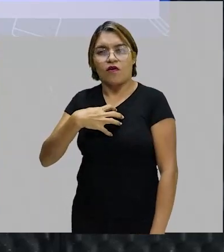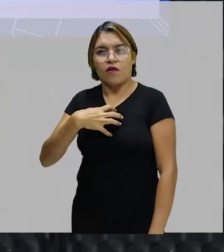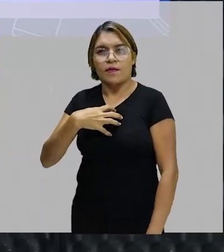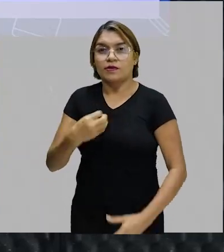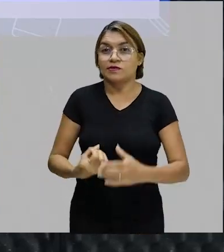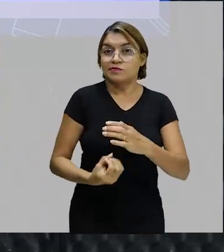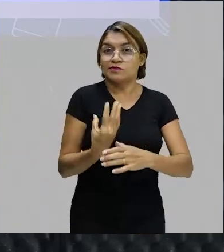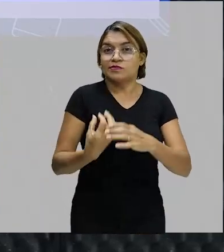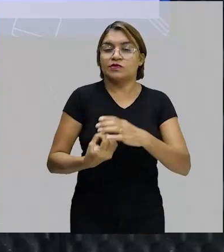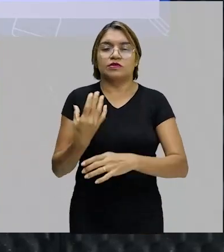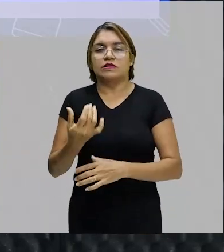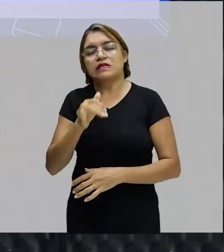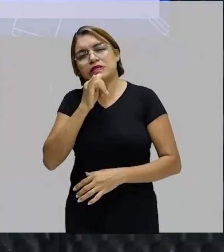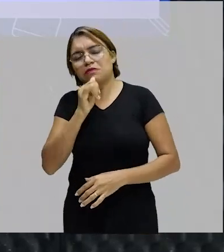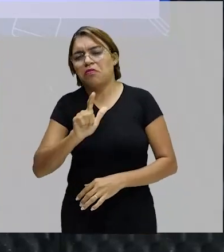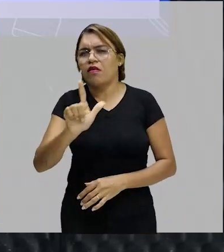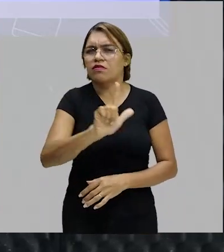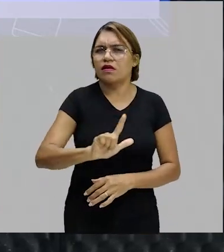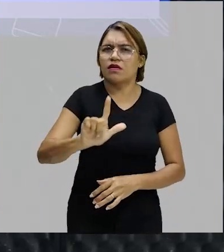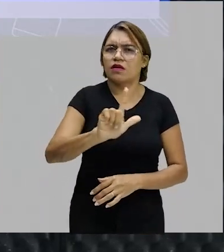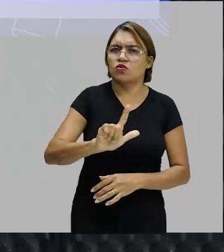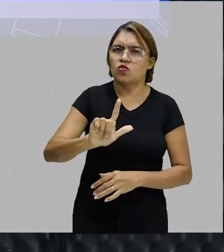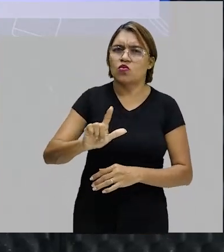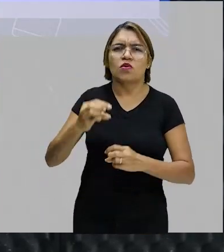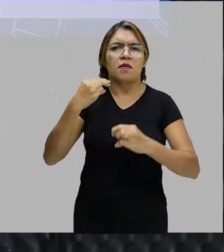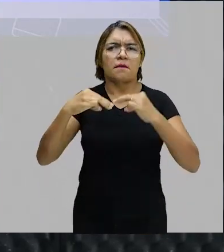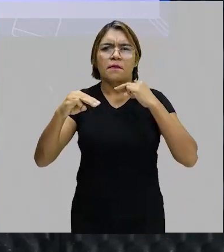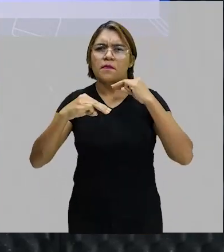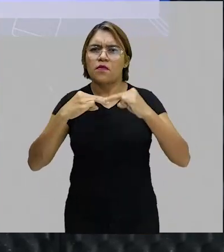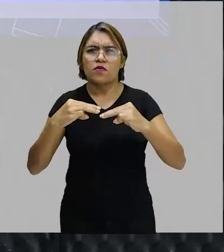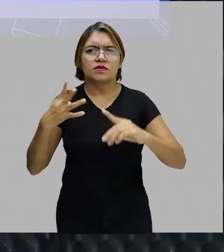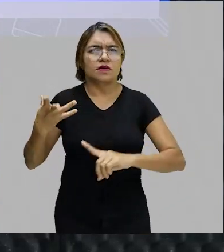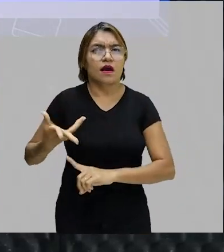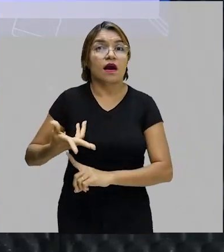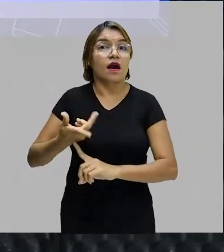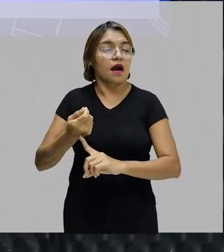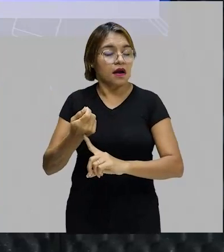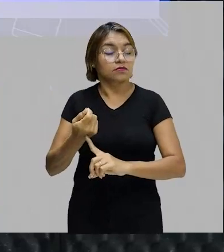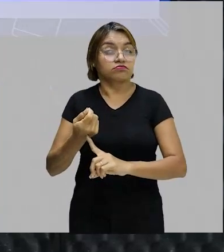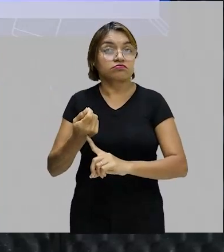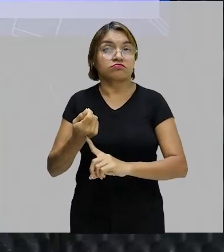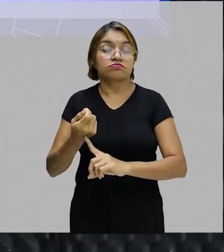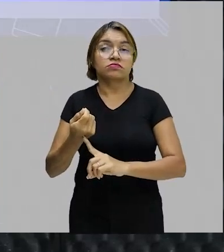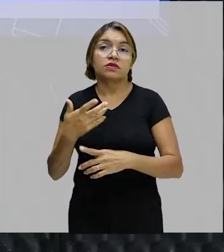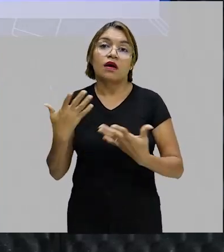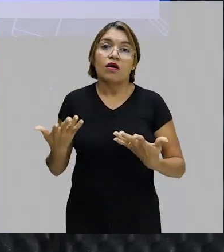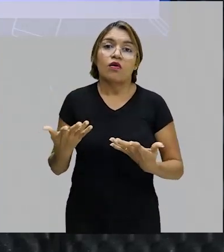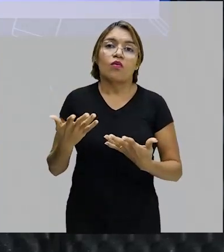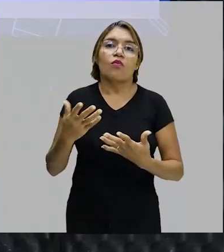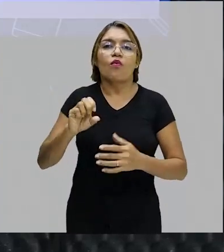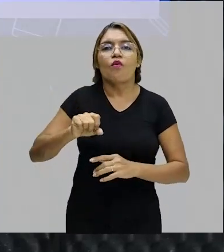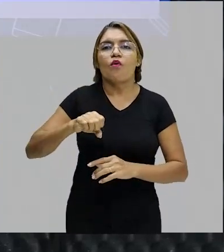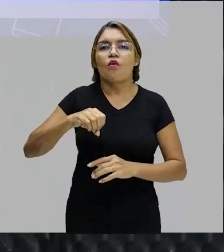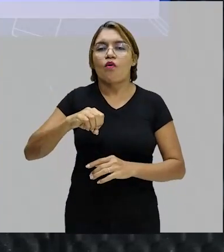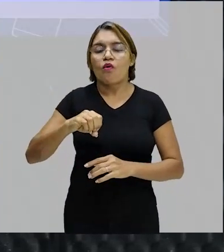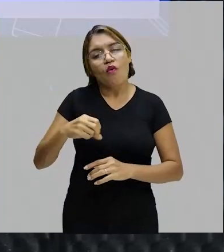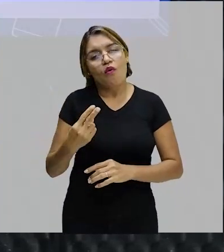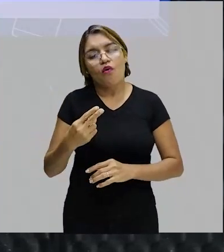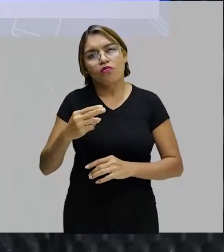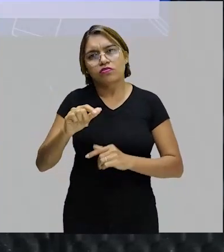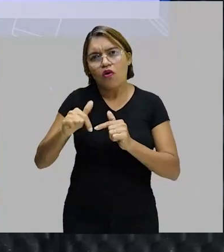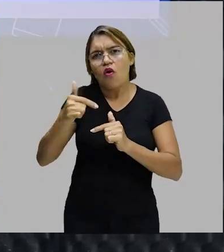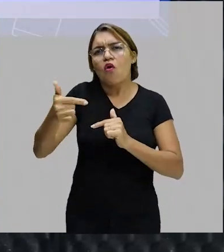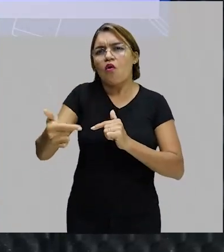na literatura, como na música, como nas artes. Então eles eram levados a outras características, sem